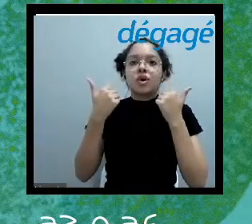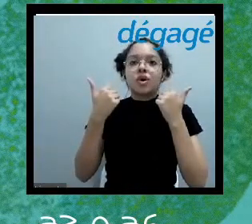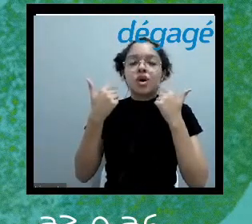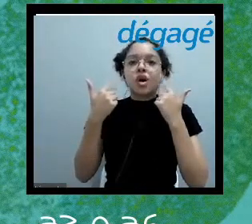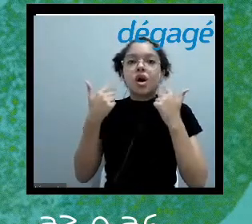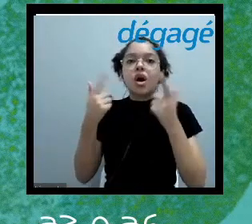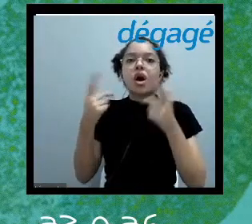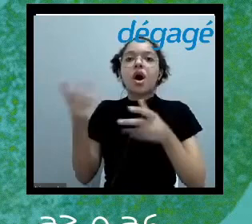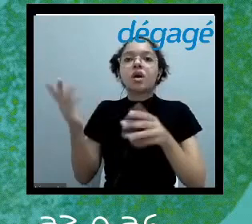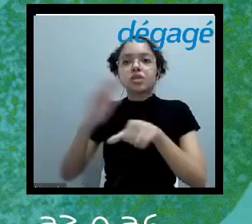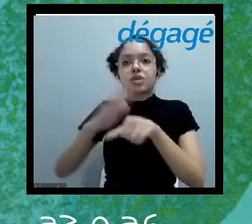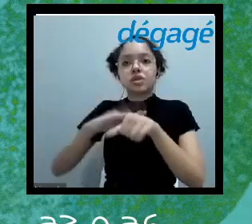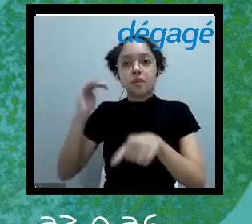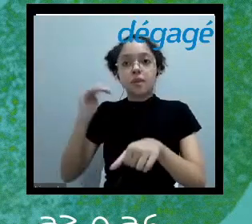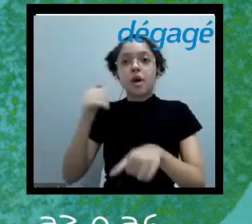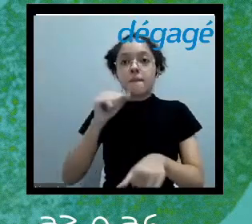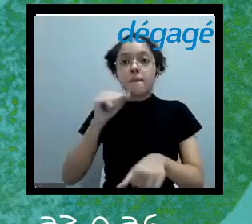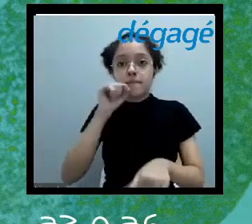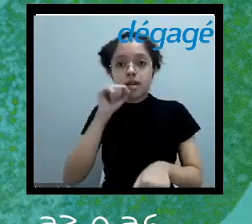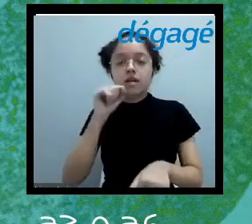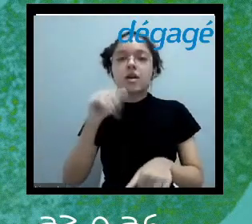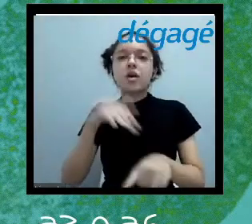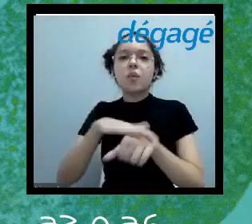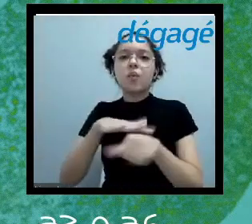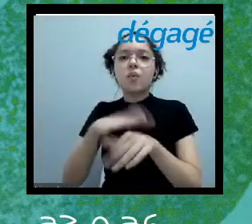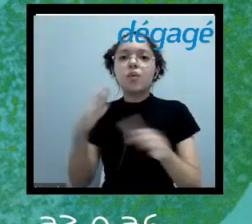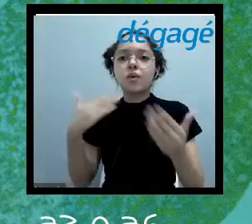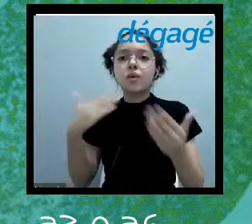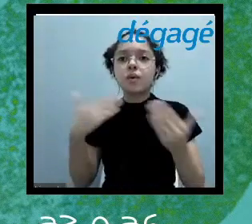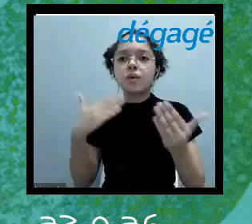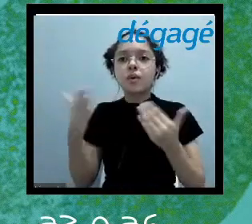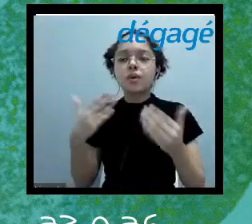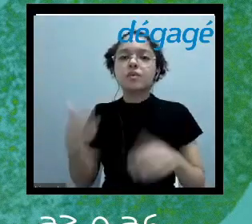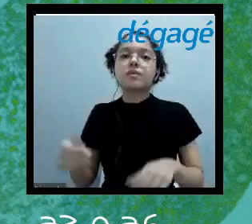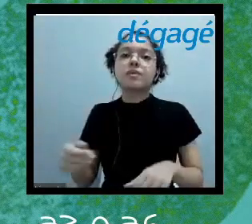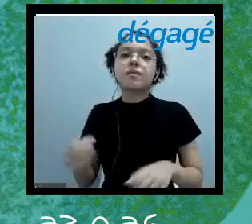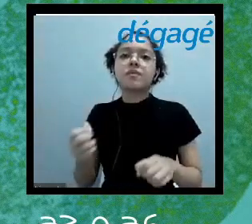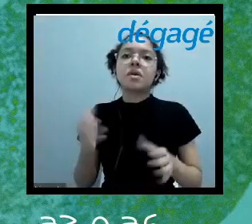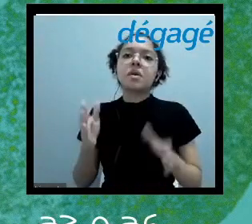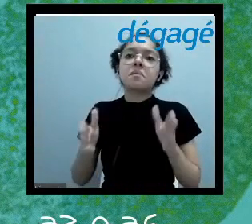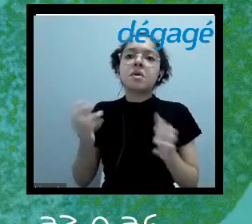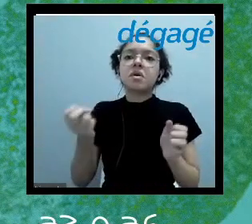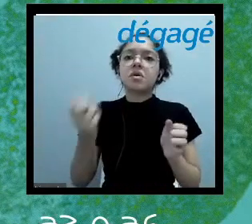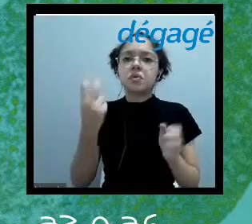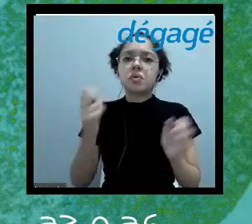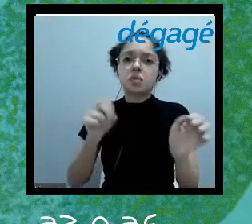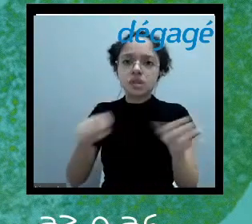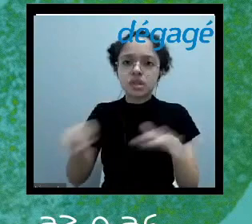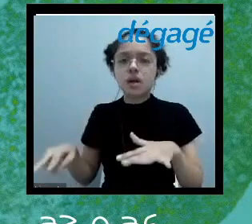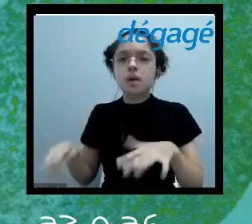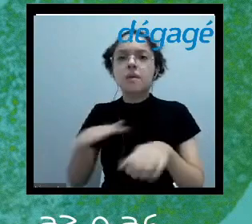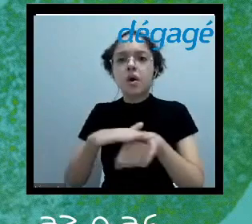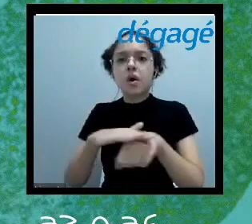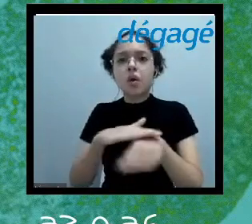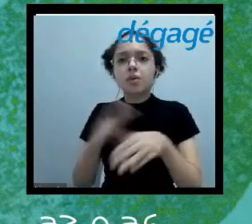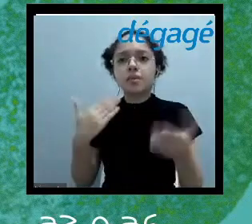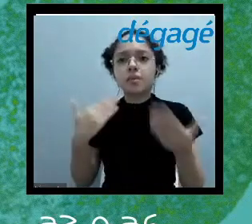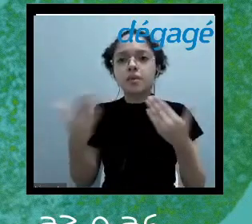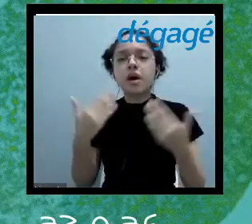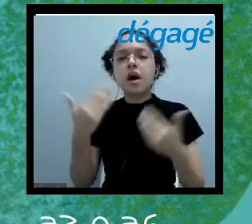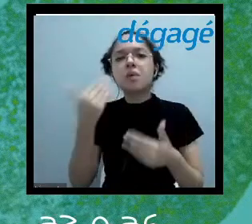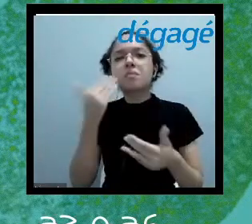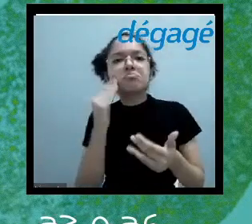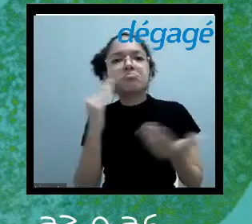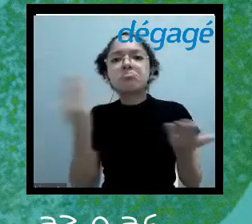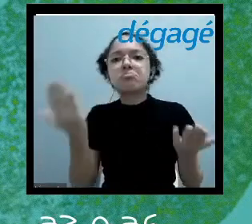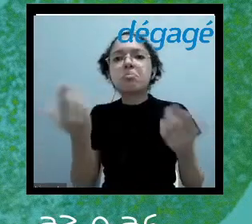por exemplo, a gente resolveu. Demorou mais ou menos umas 2 semanas esse problema. Quando a gente chamou a mãe para conversa, a gente entendeu o que era. A mãe falava: não, quando